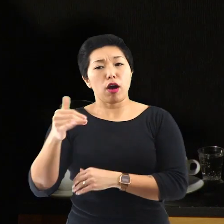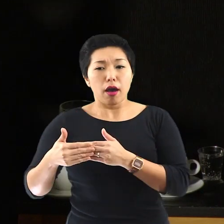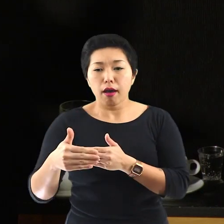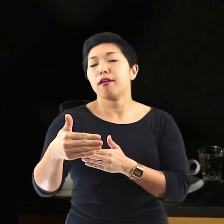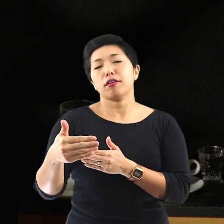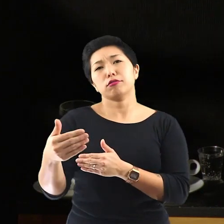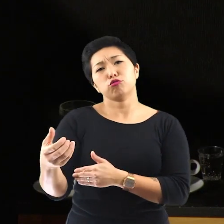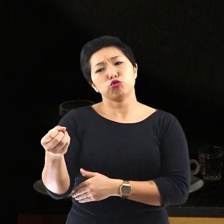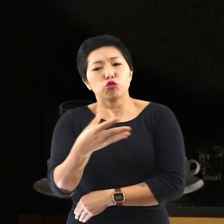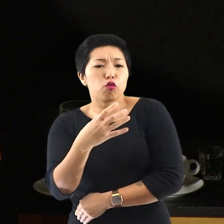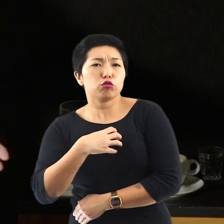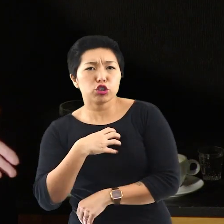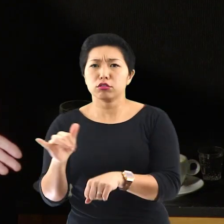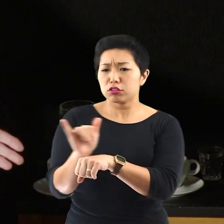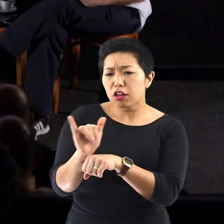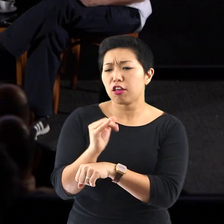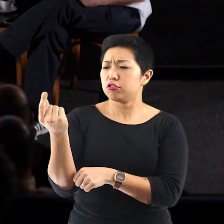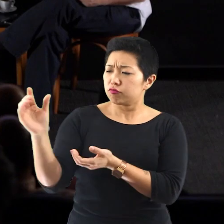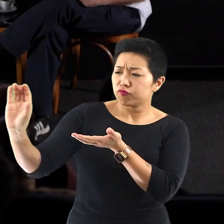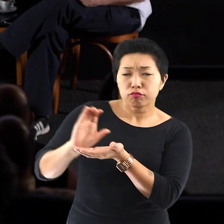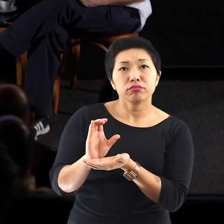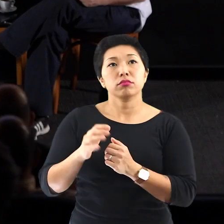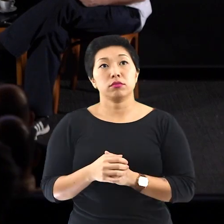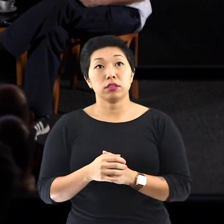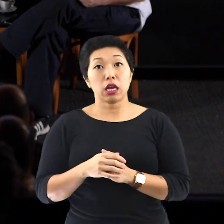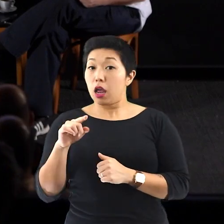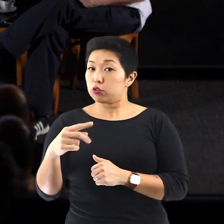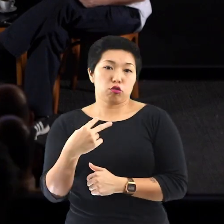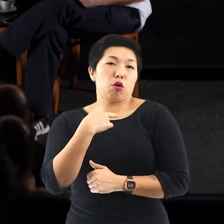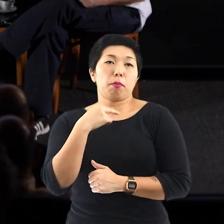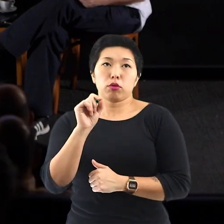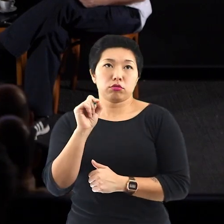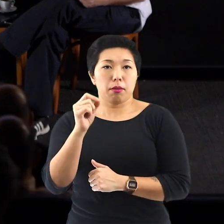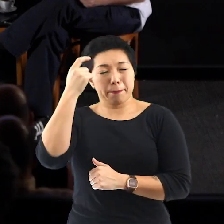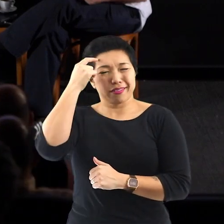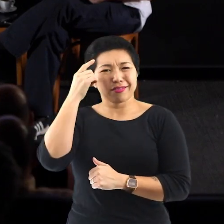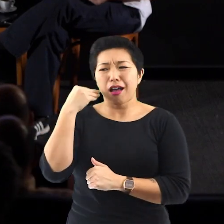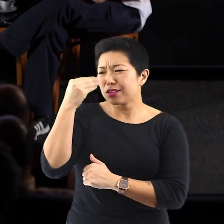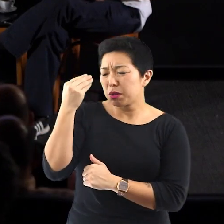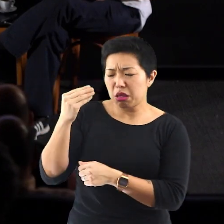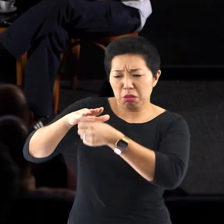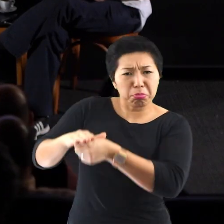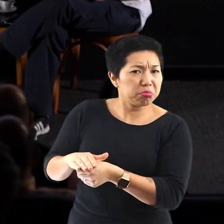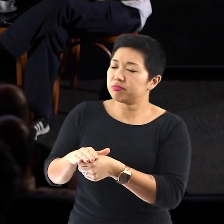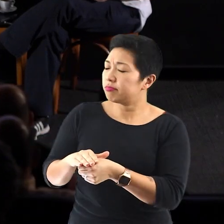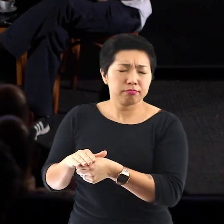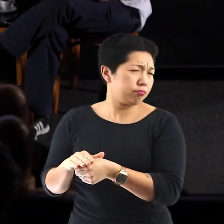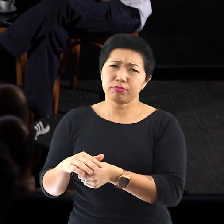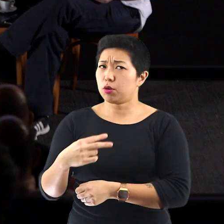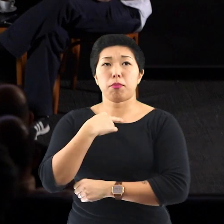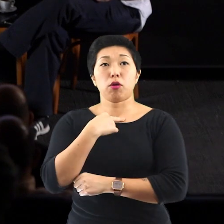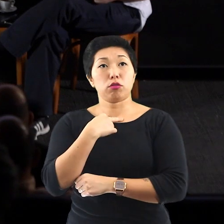de financiamento, e que eu acho que isso daí não pode desqualificar uma experiência,